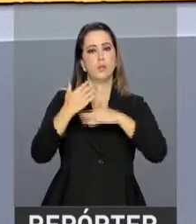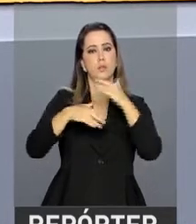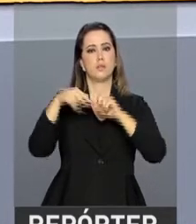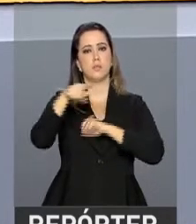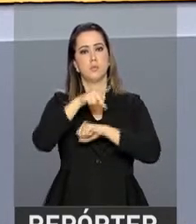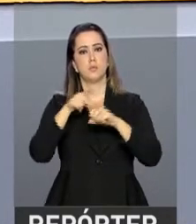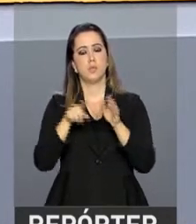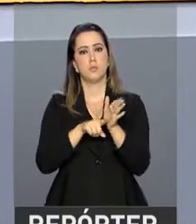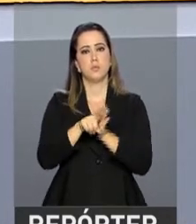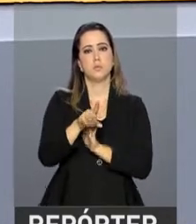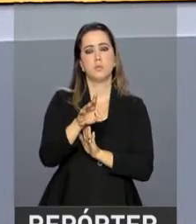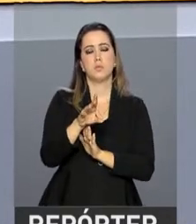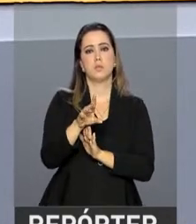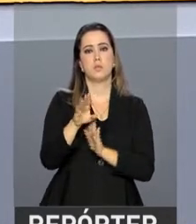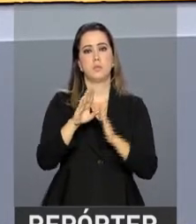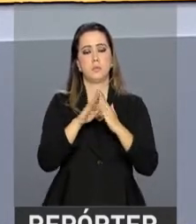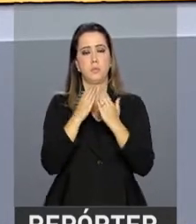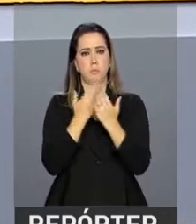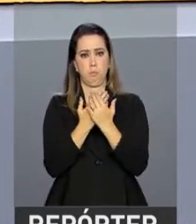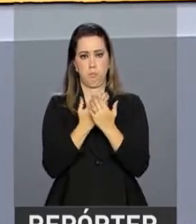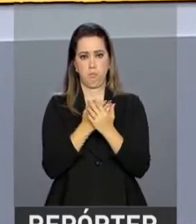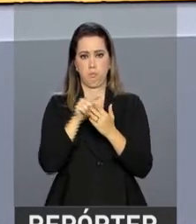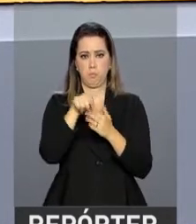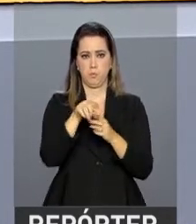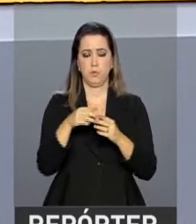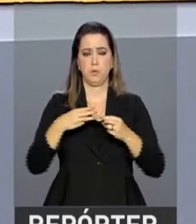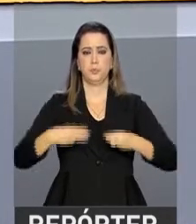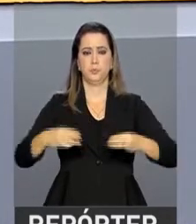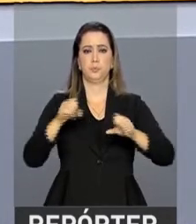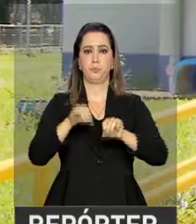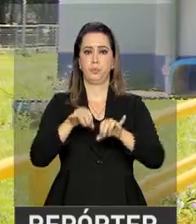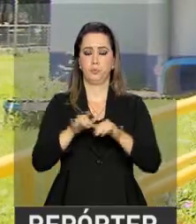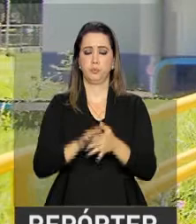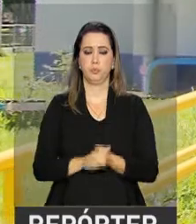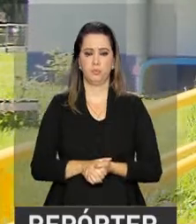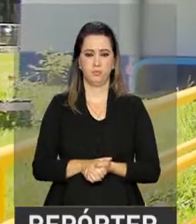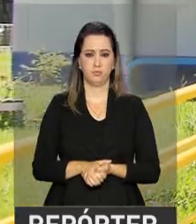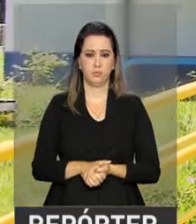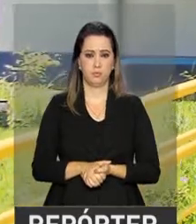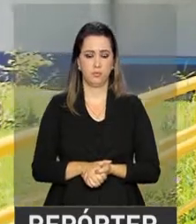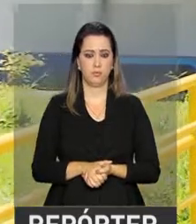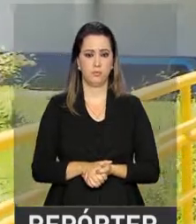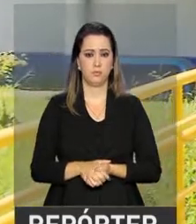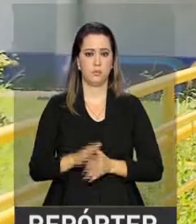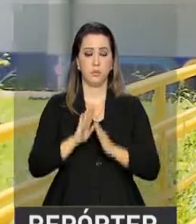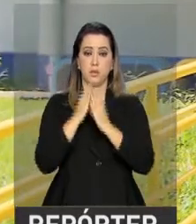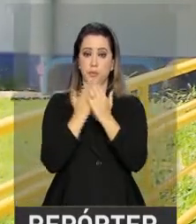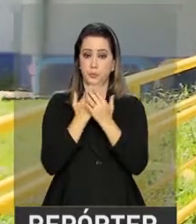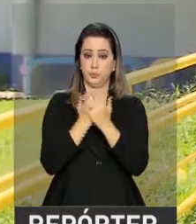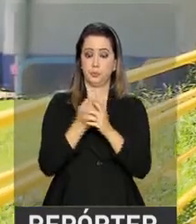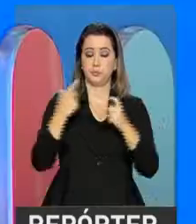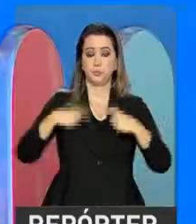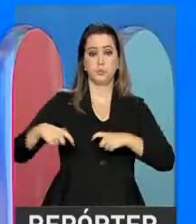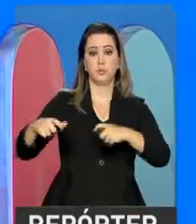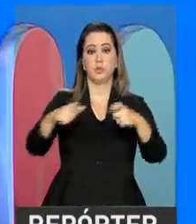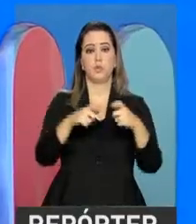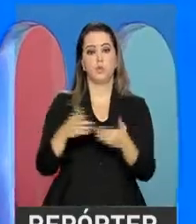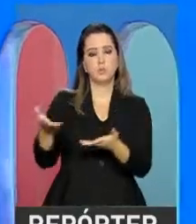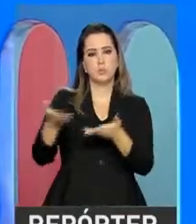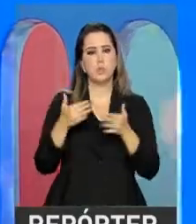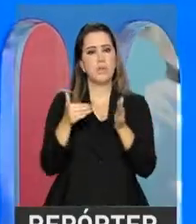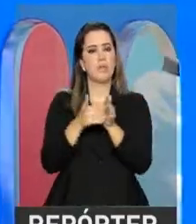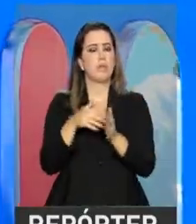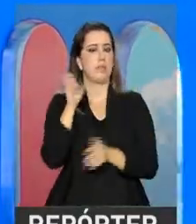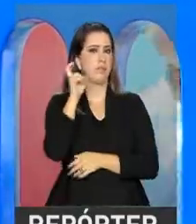mostra o censo escolar divulgado pelo ministério da educação esta creche em brasília acolhe crianças de